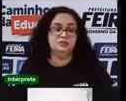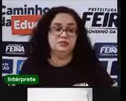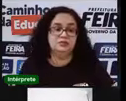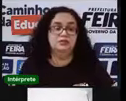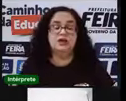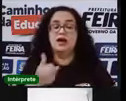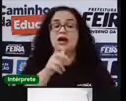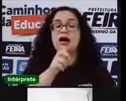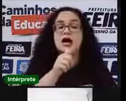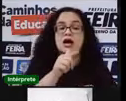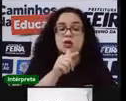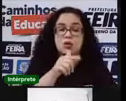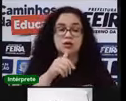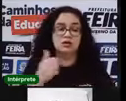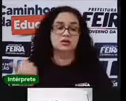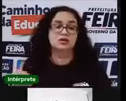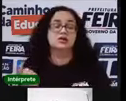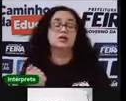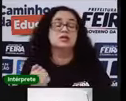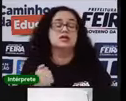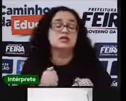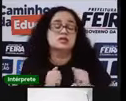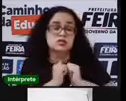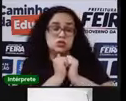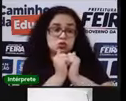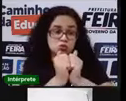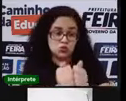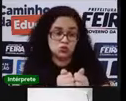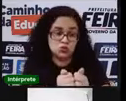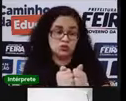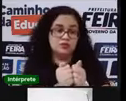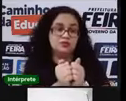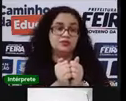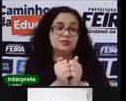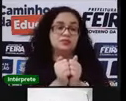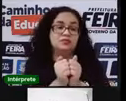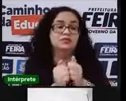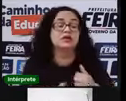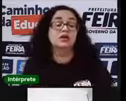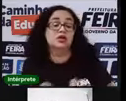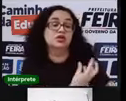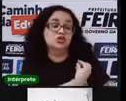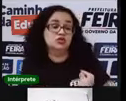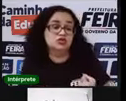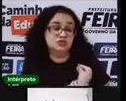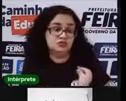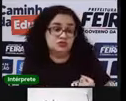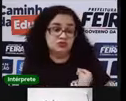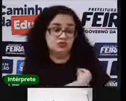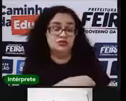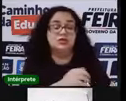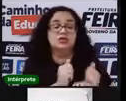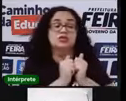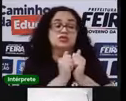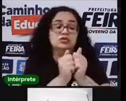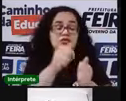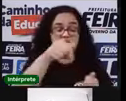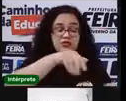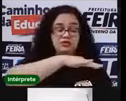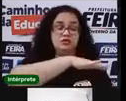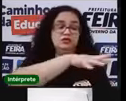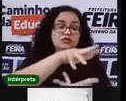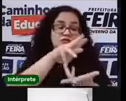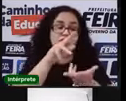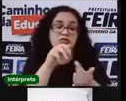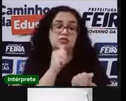Beber uma aguinha. Ser solidário, então, é uma forma de viver, de estar no mundo, né? Ou você